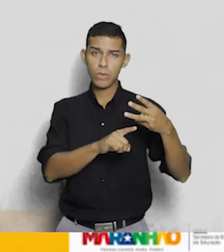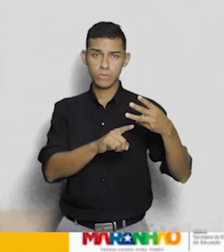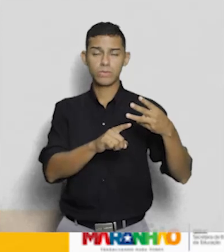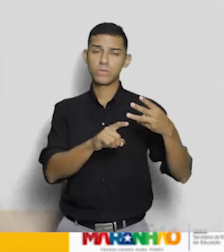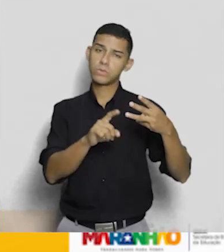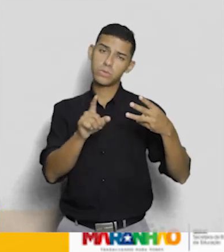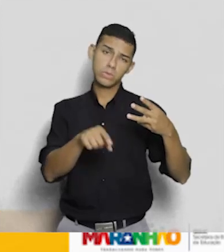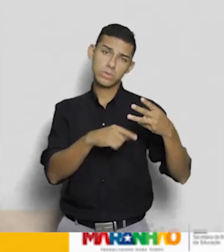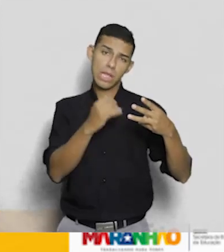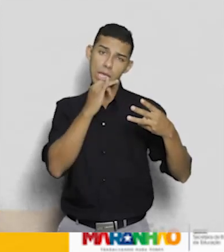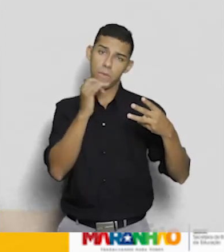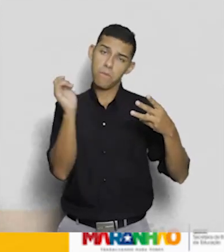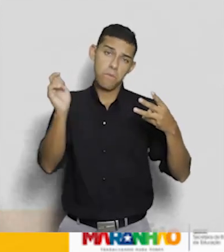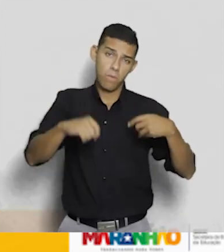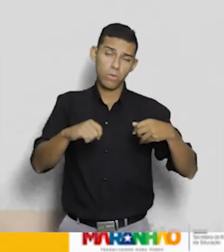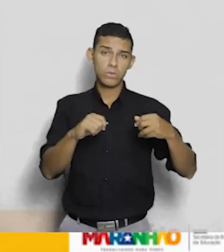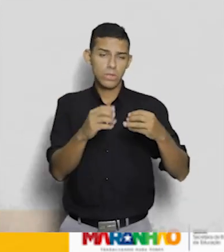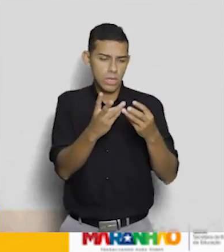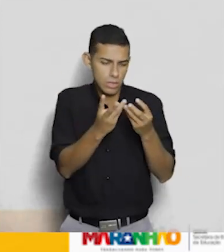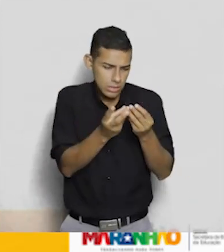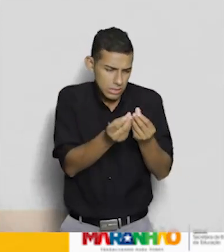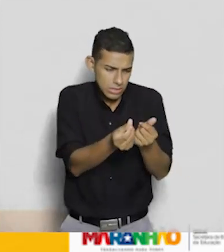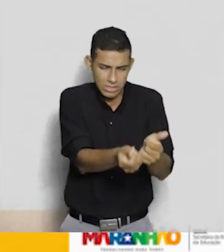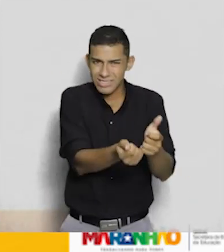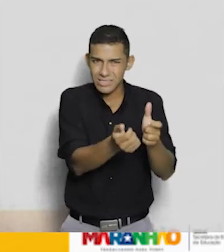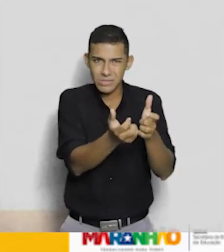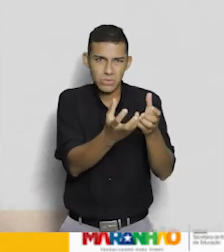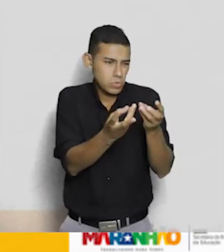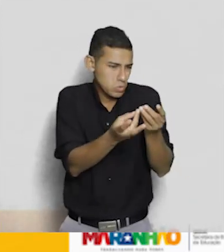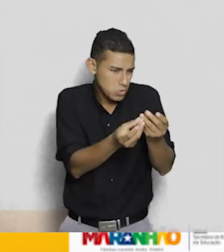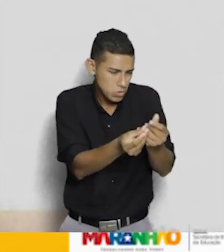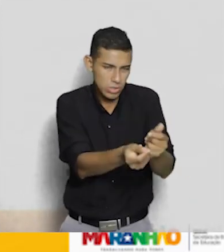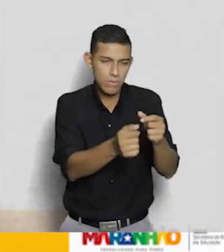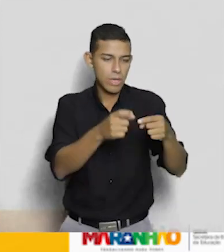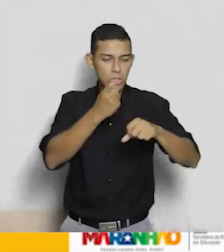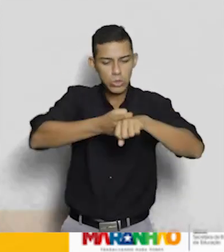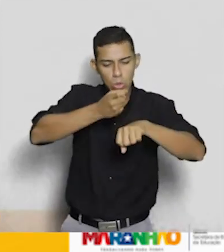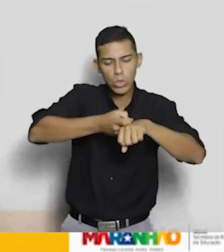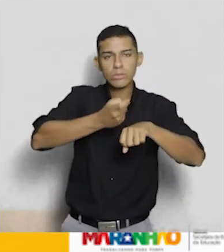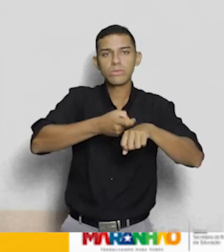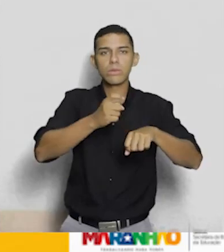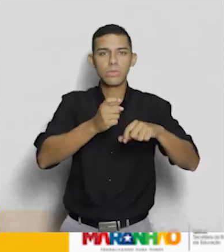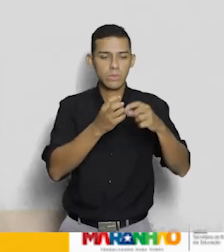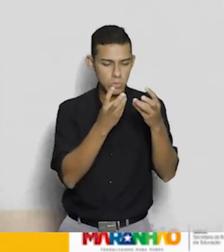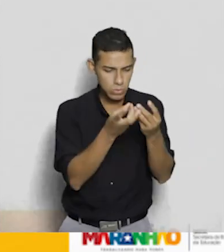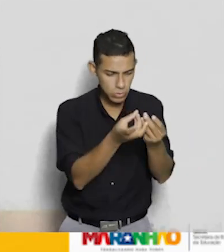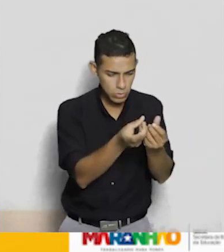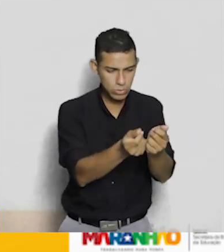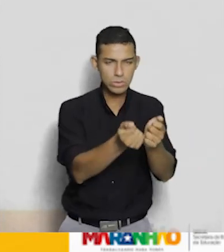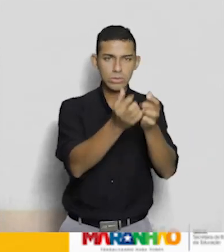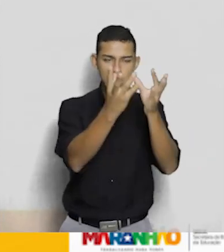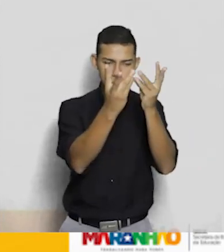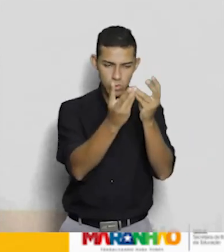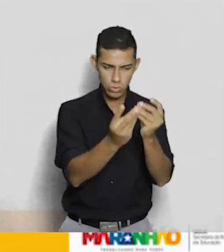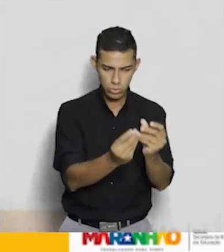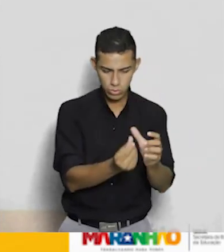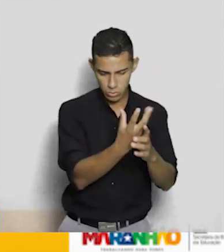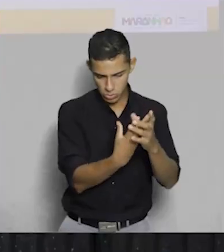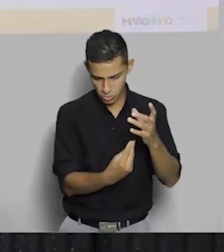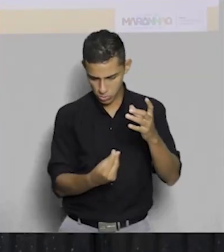questão dela ser triturada, ou seja, está no estado sólido e aí é triturado, agora eu vou